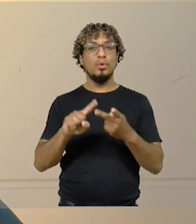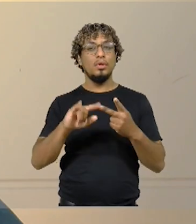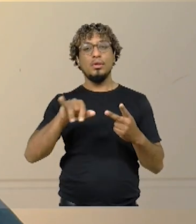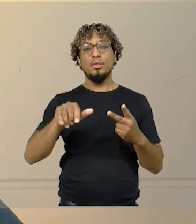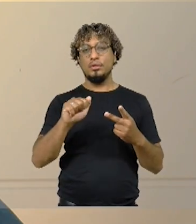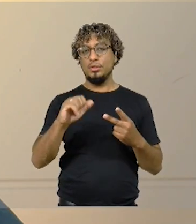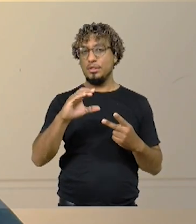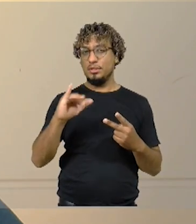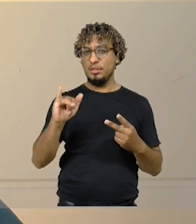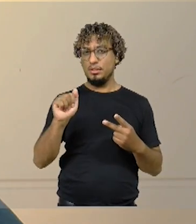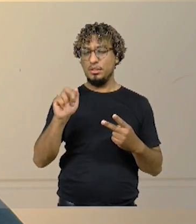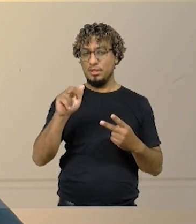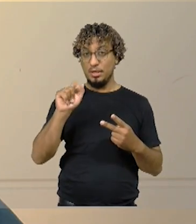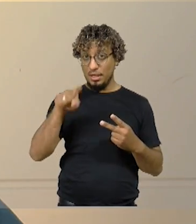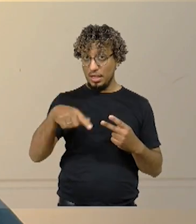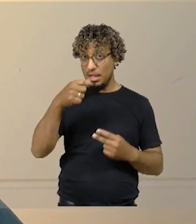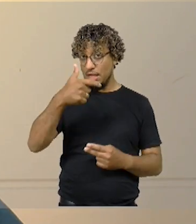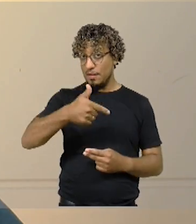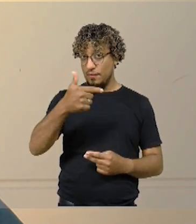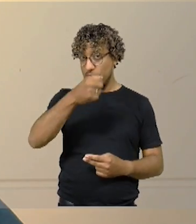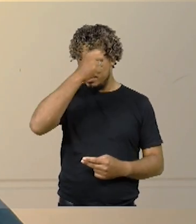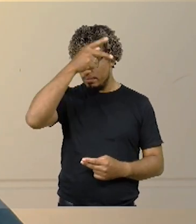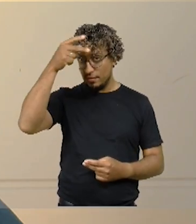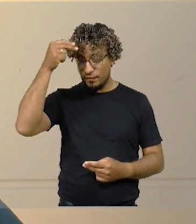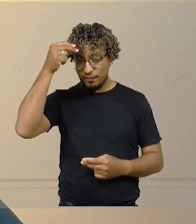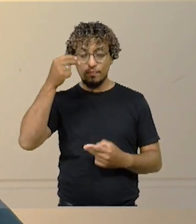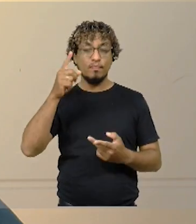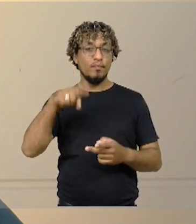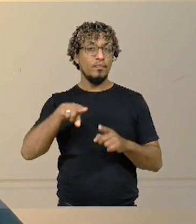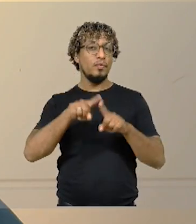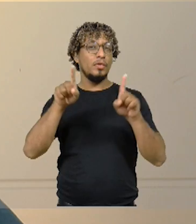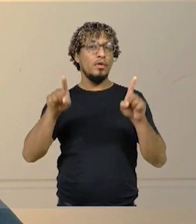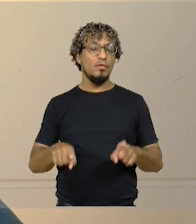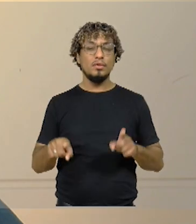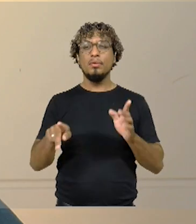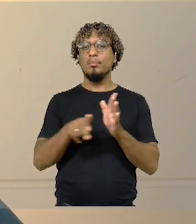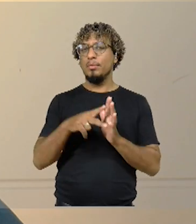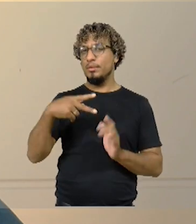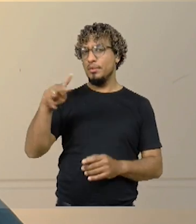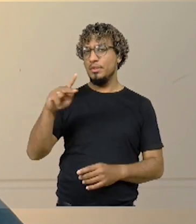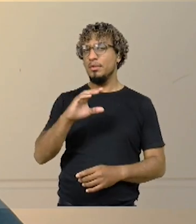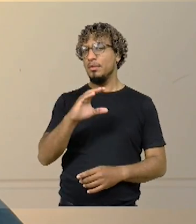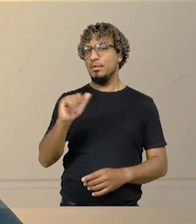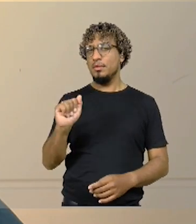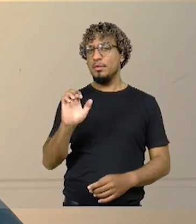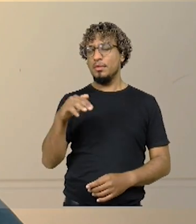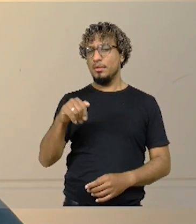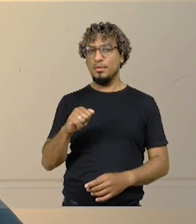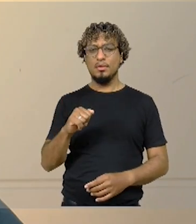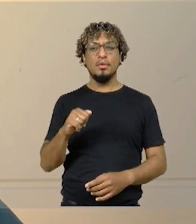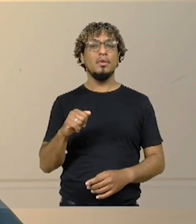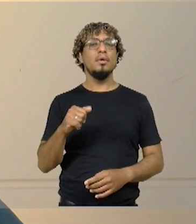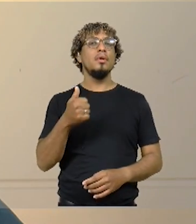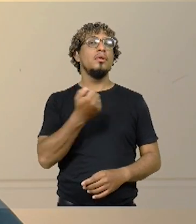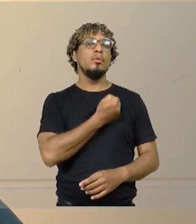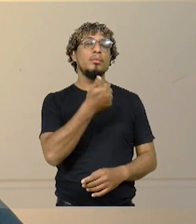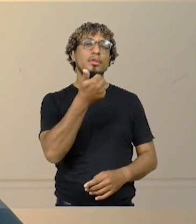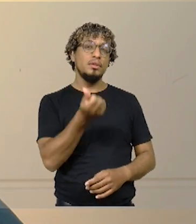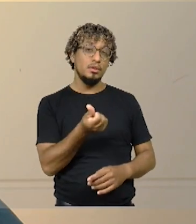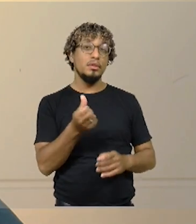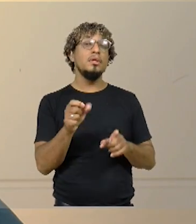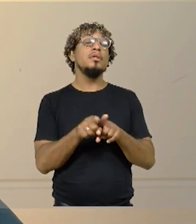social, via os conselhos populares, para que a gente cumpra realmente o orçamento do município e garanta que a população tenha